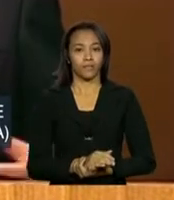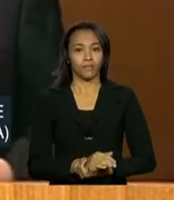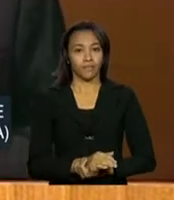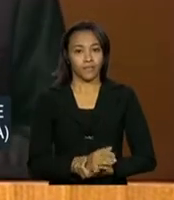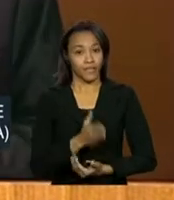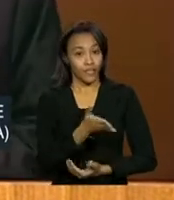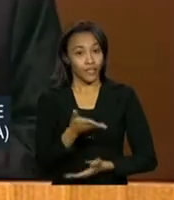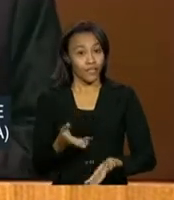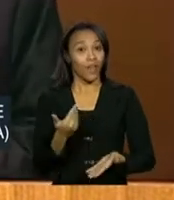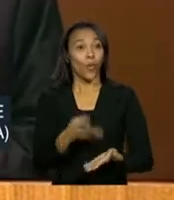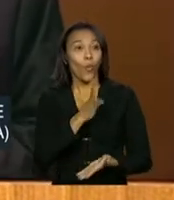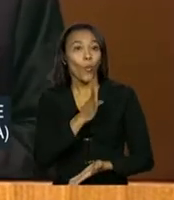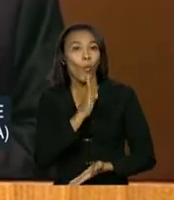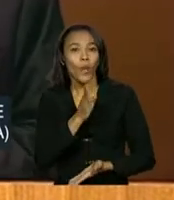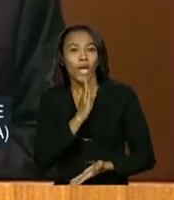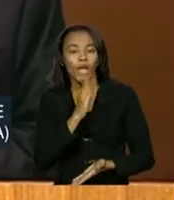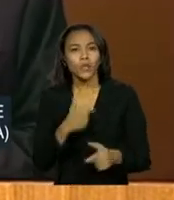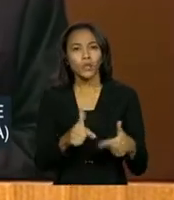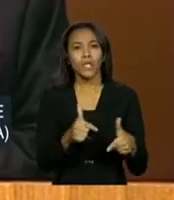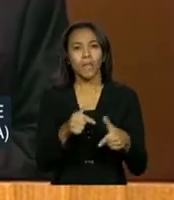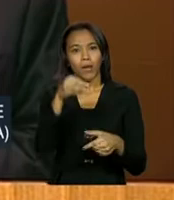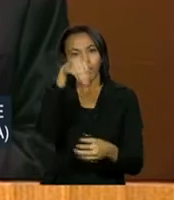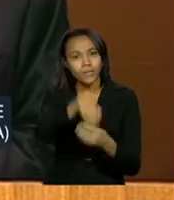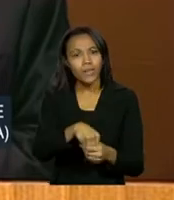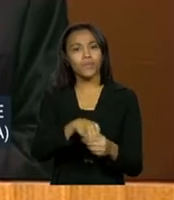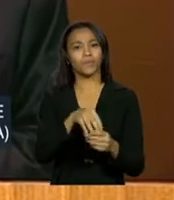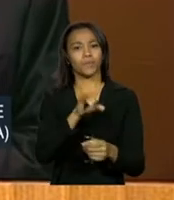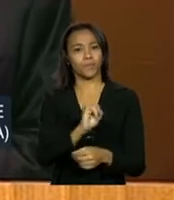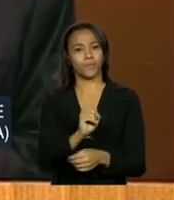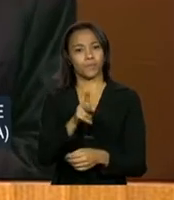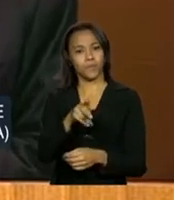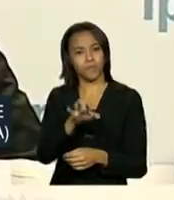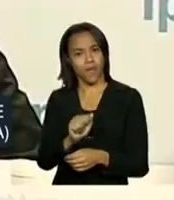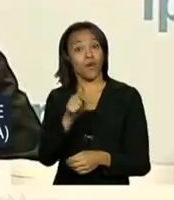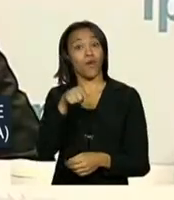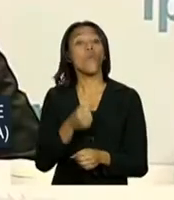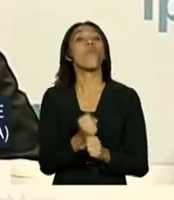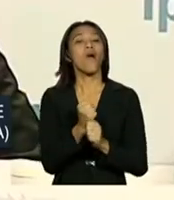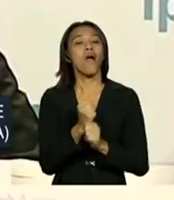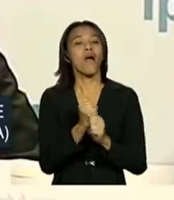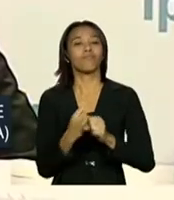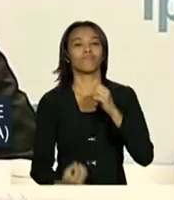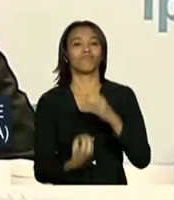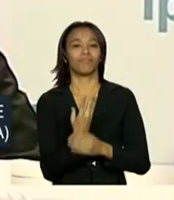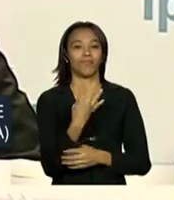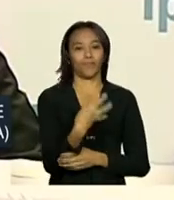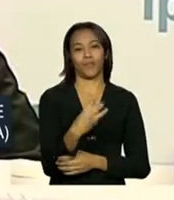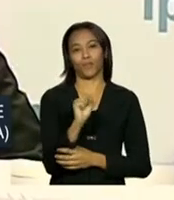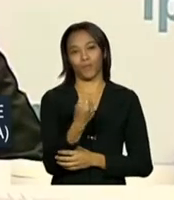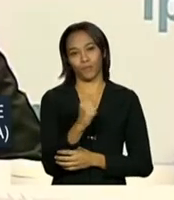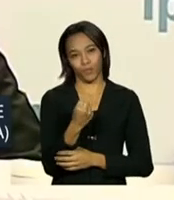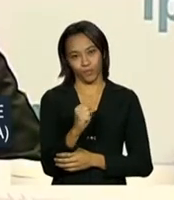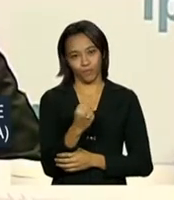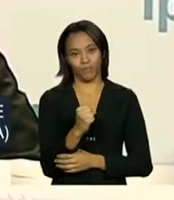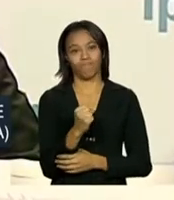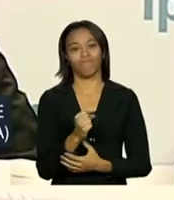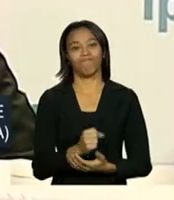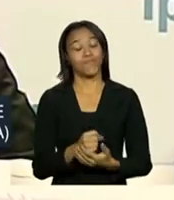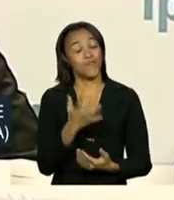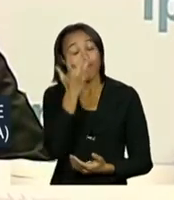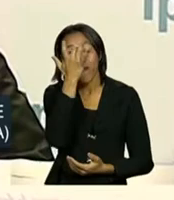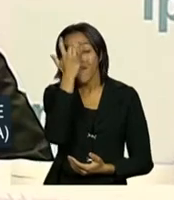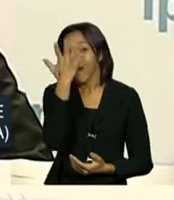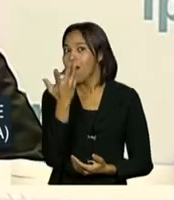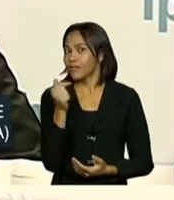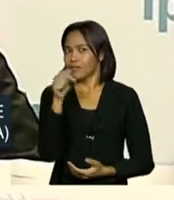criado nessa instituição, ele assume uma instituição que tem 48 anos. E não é fácil